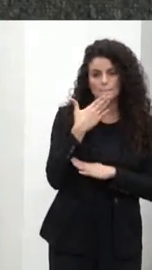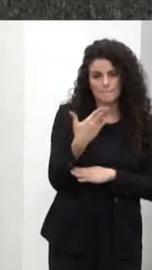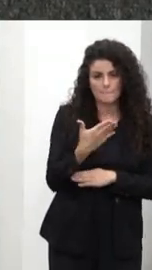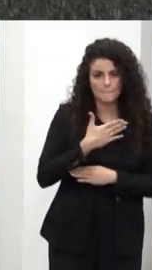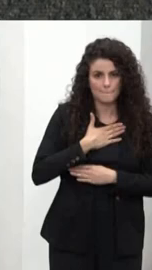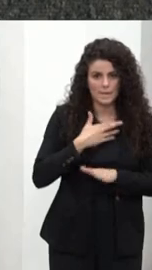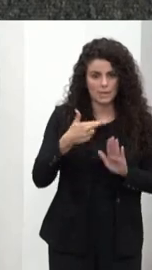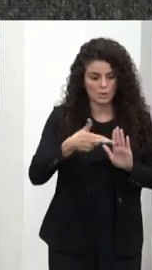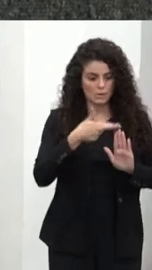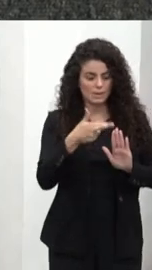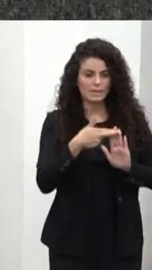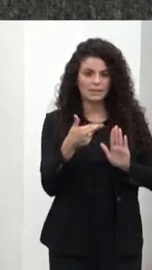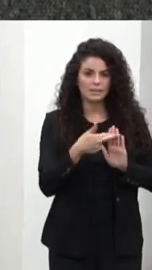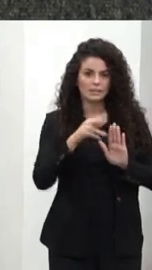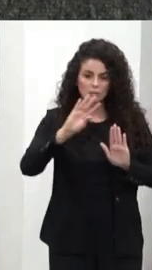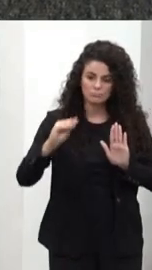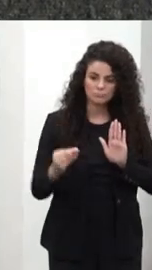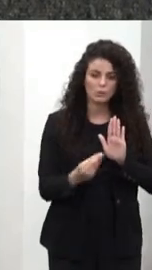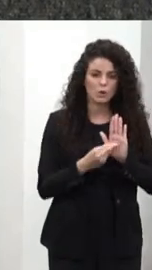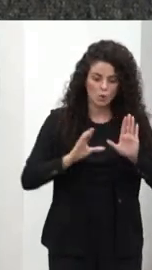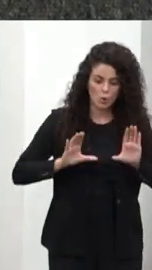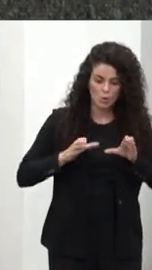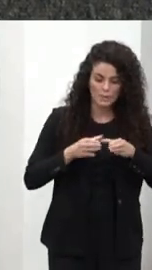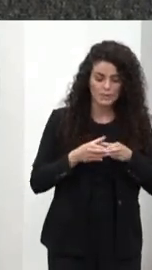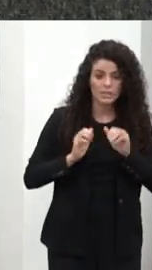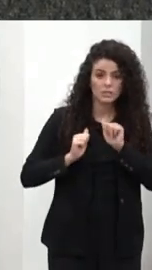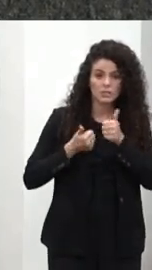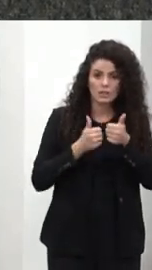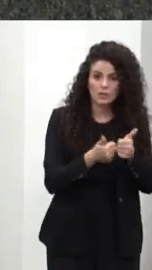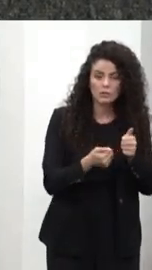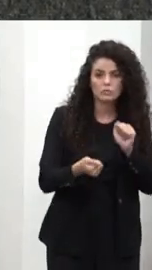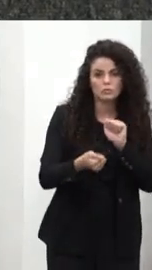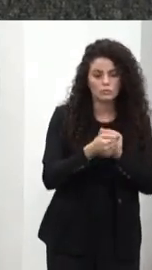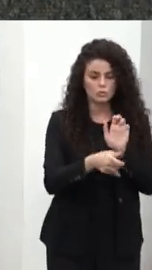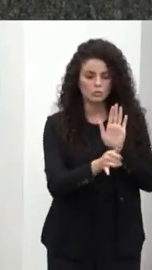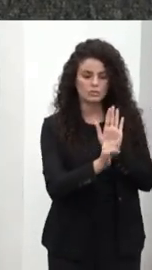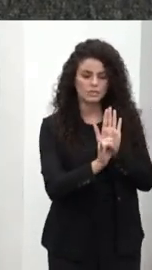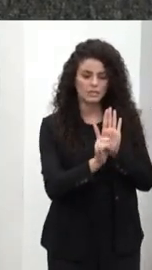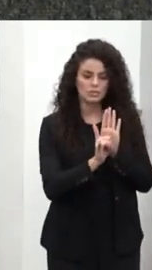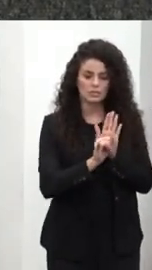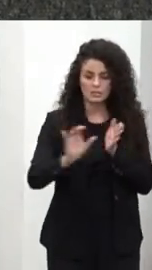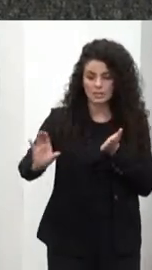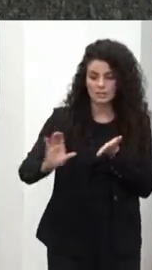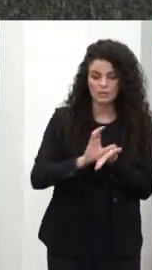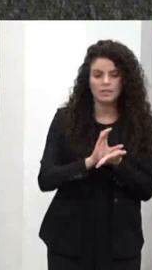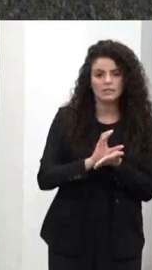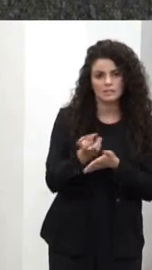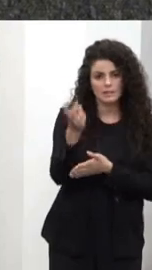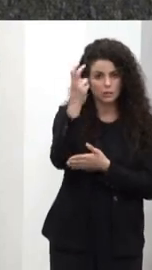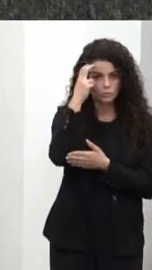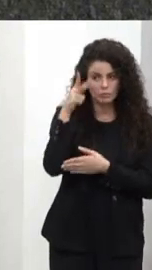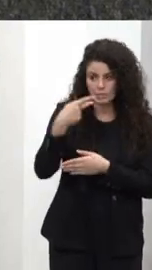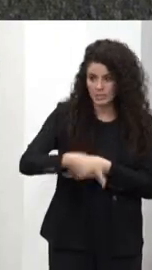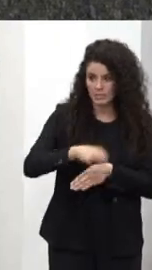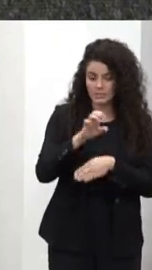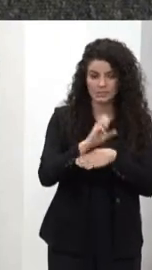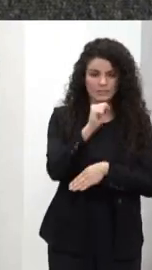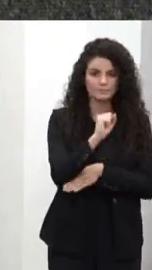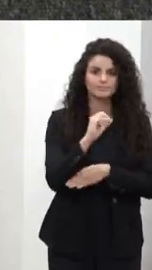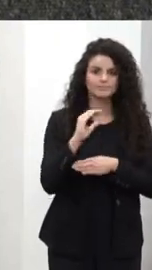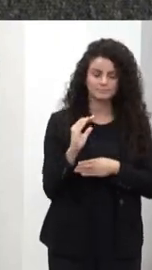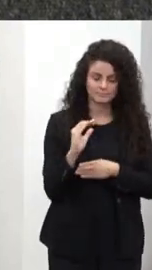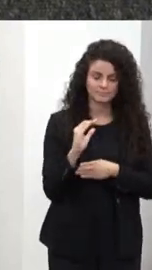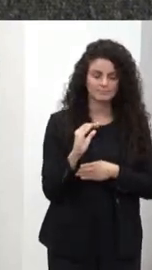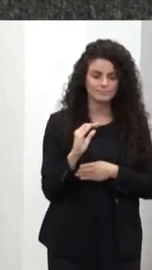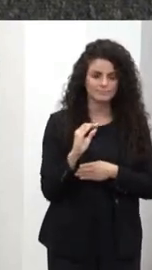requerendo a Constituição de um comitê de acompanhamento dos editais de financiamento da cultura no Estado de Santa Catarina